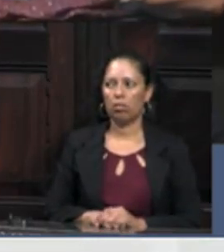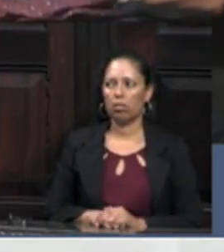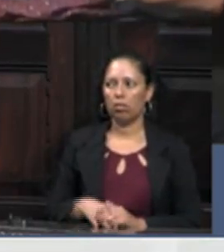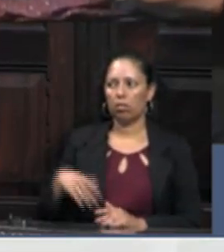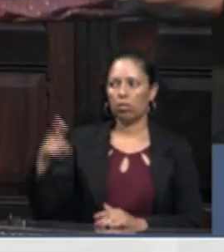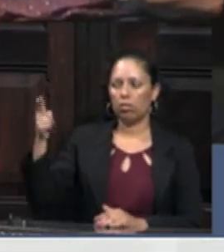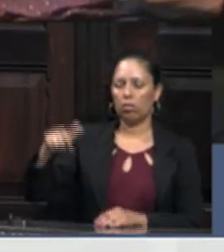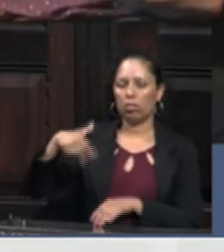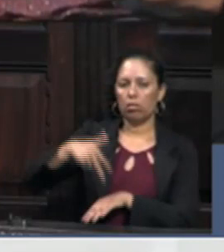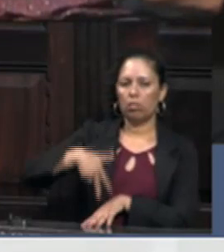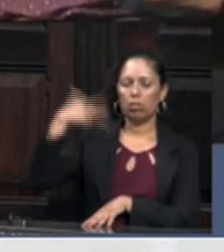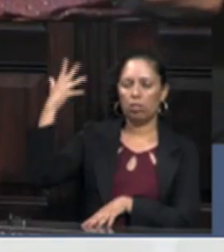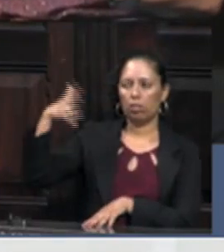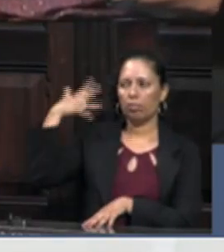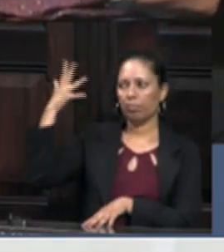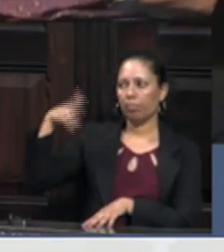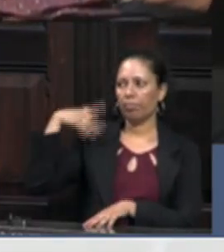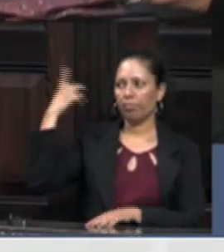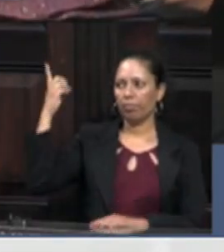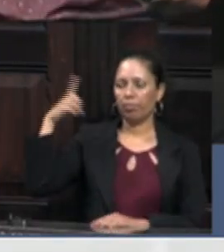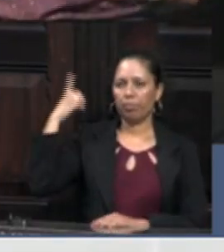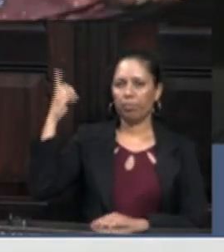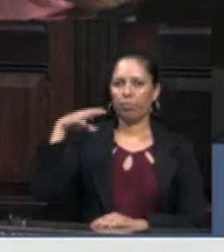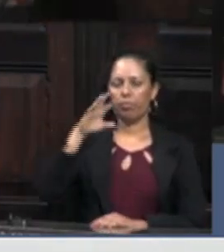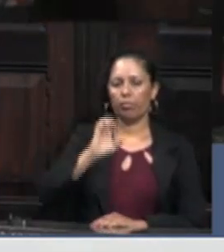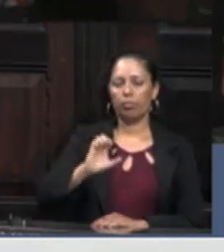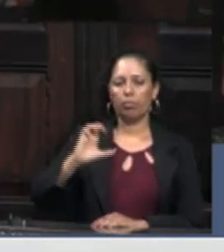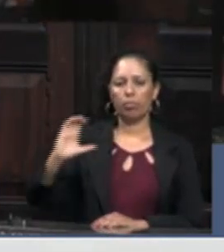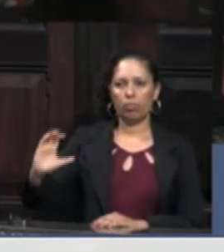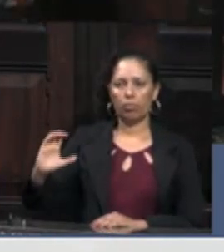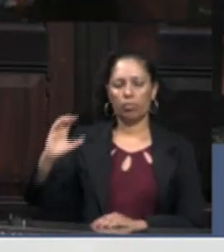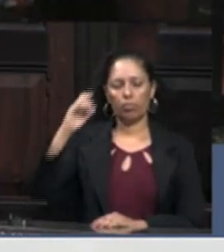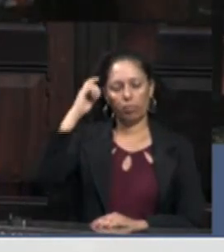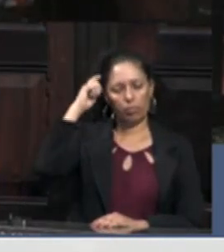Próximo orador inscrito é o nobre deputado Eliomar Coelho.